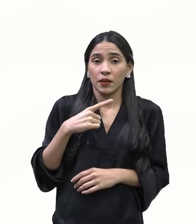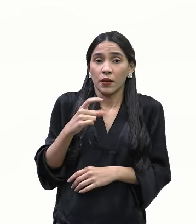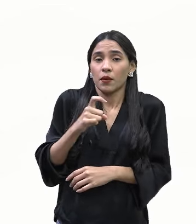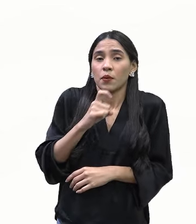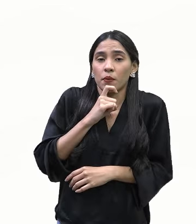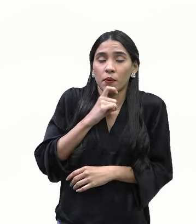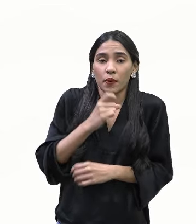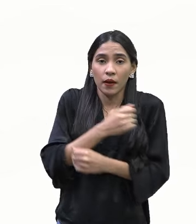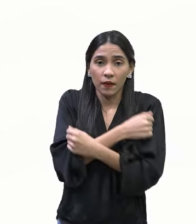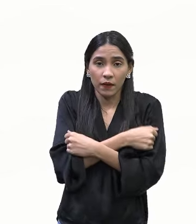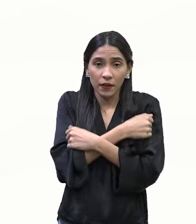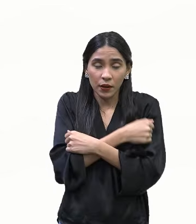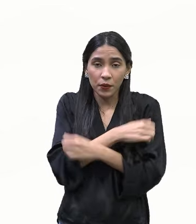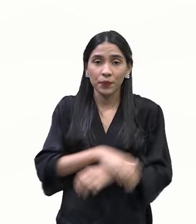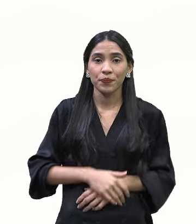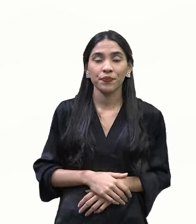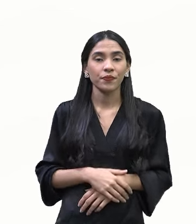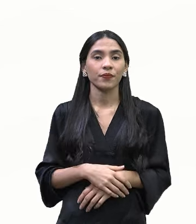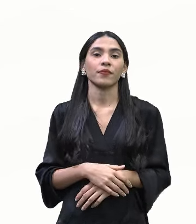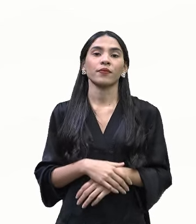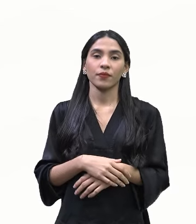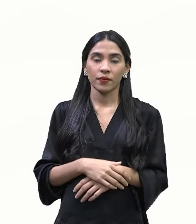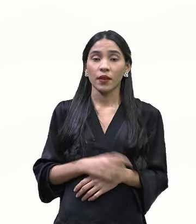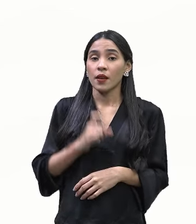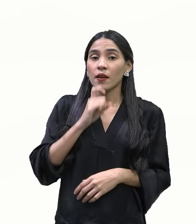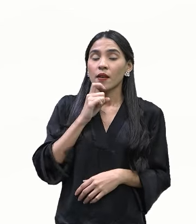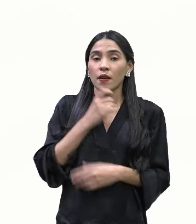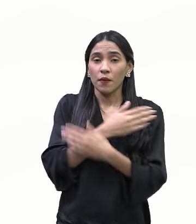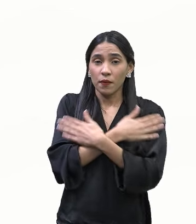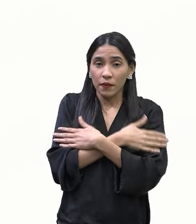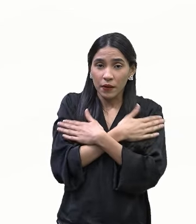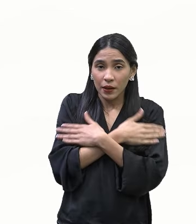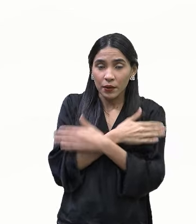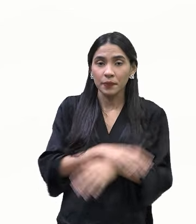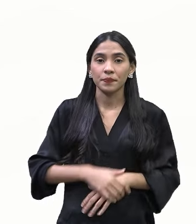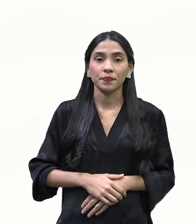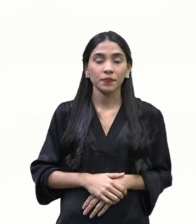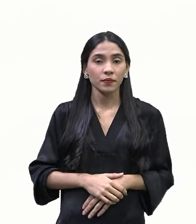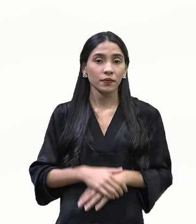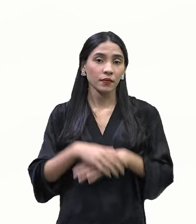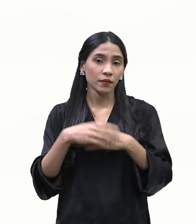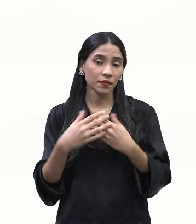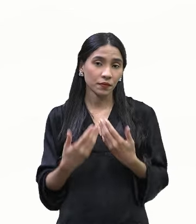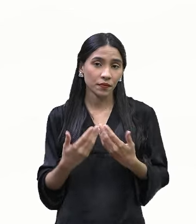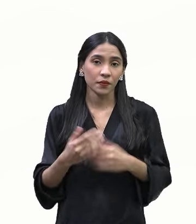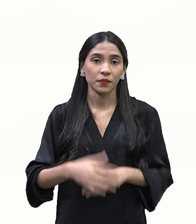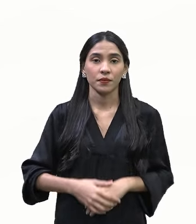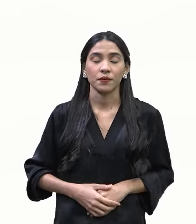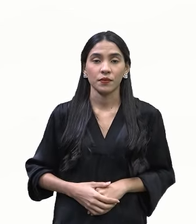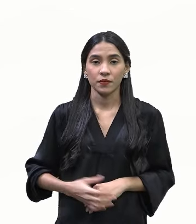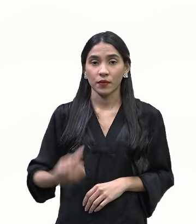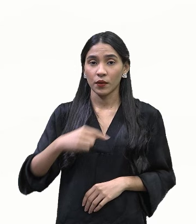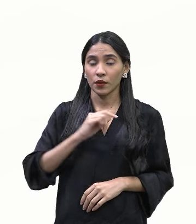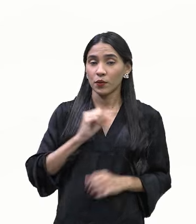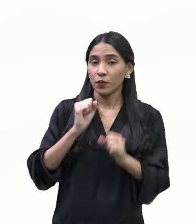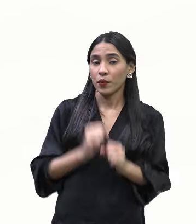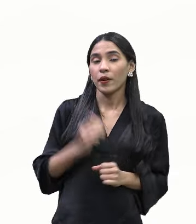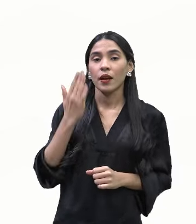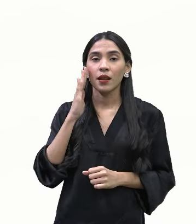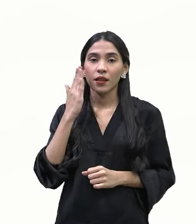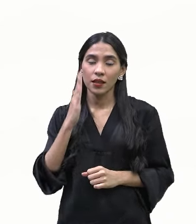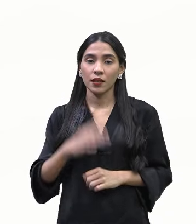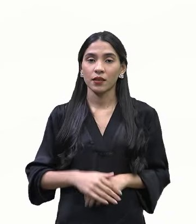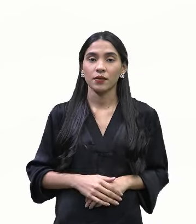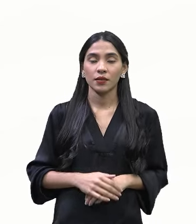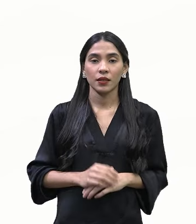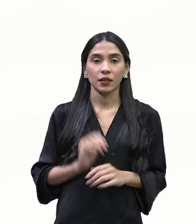frio, tá? Então nós temos a tendência de ficar com frio. Então, baseado nisso, o que a gente pode entender